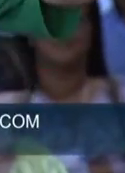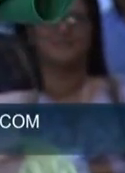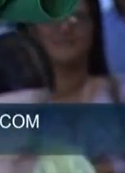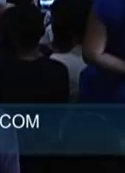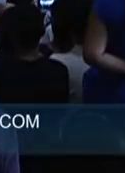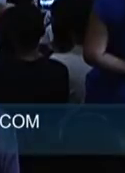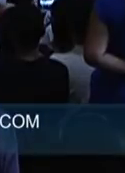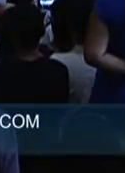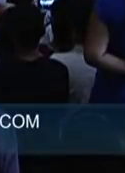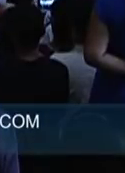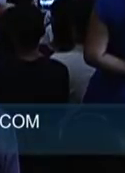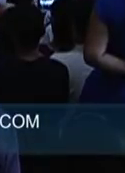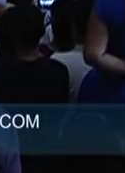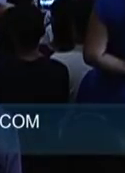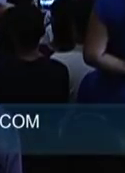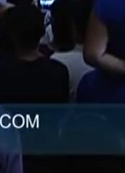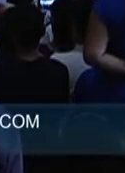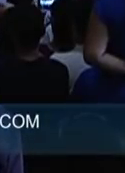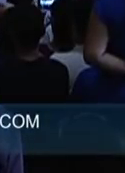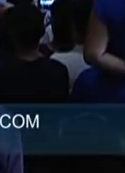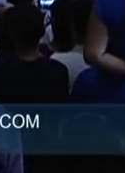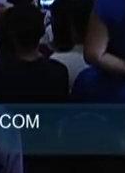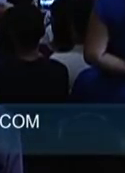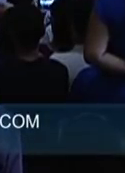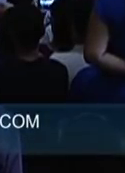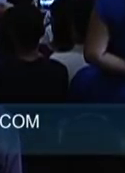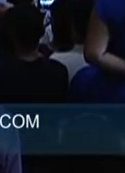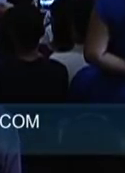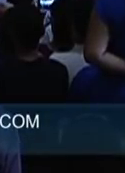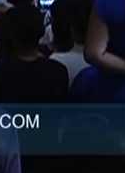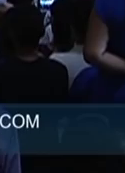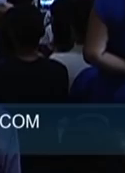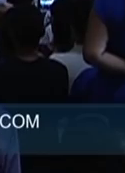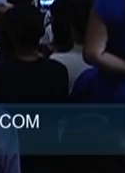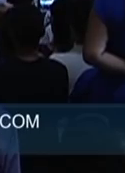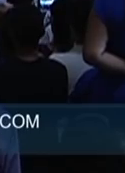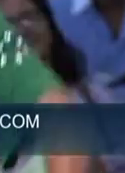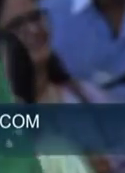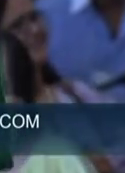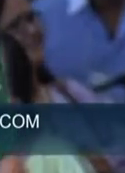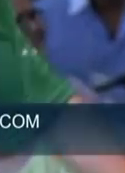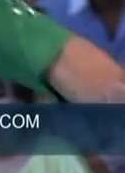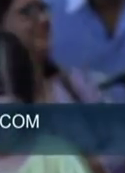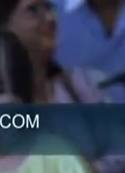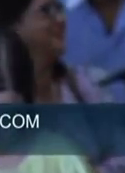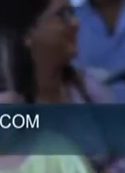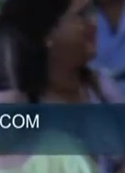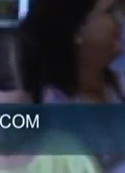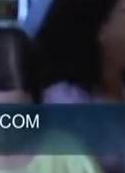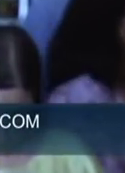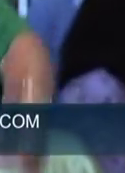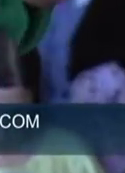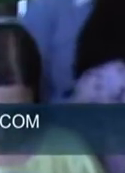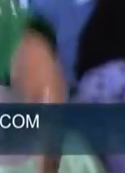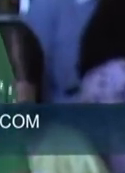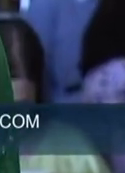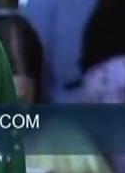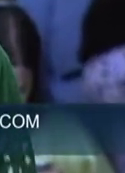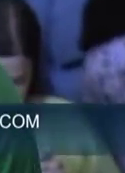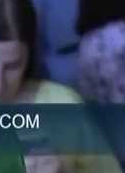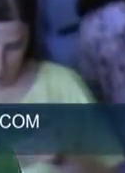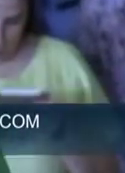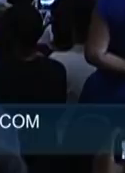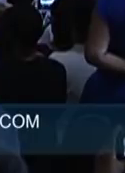ministro, ou um ministro que tenha o mesmo poder, a mesma força e a mesma vontade com o seu próprio povo, o